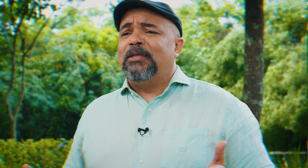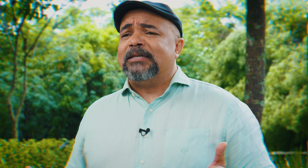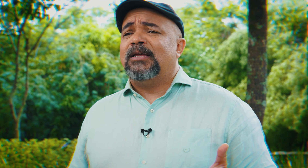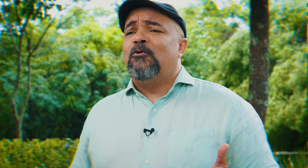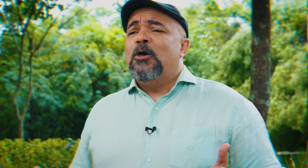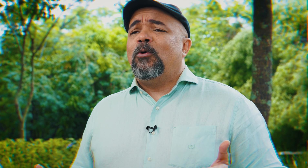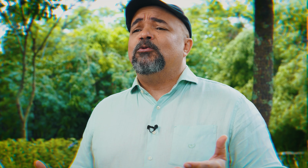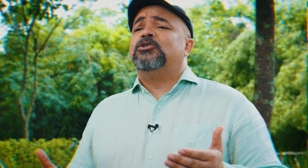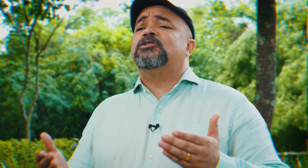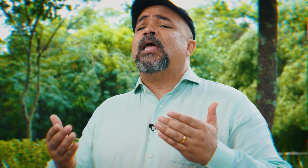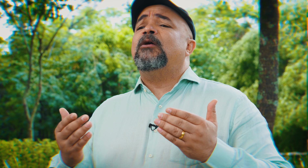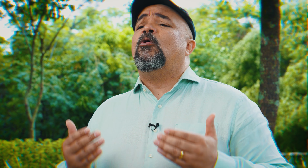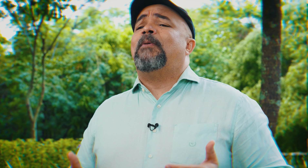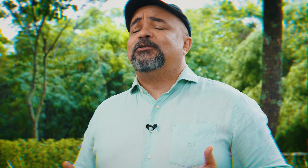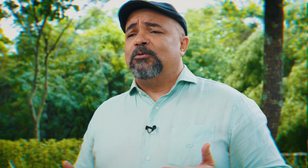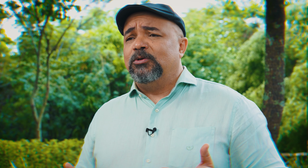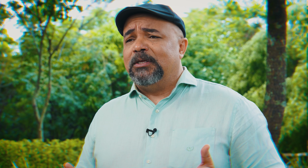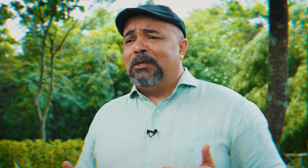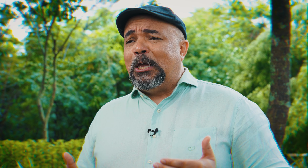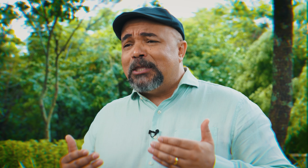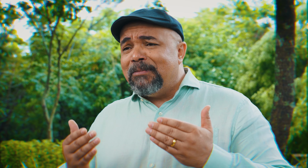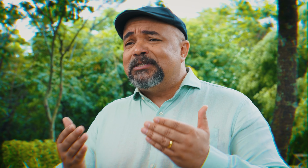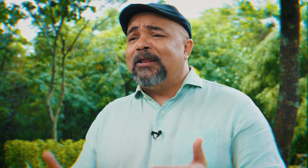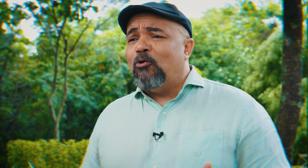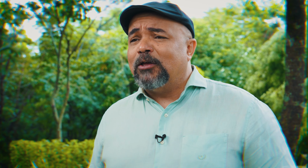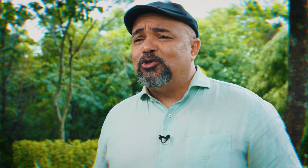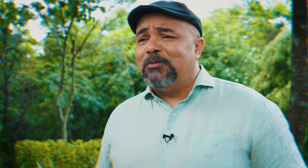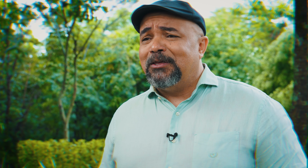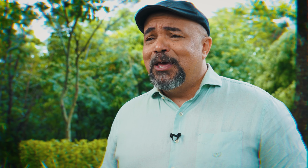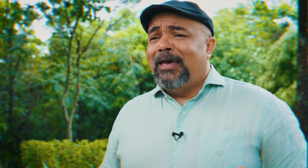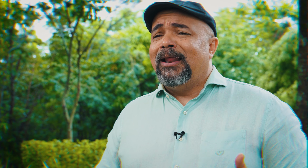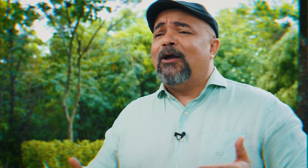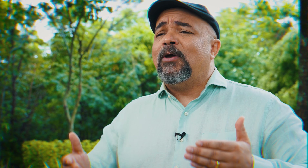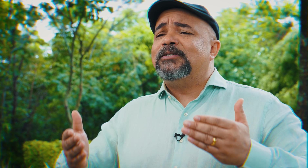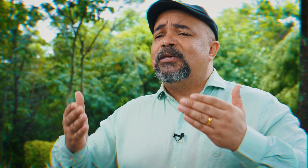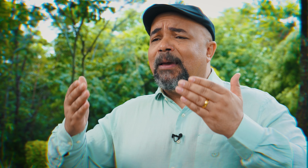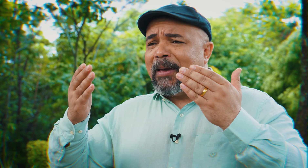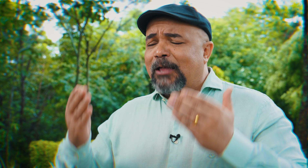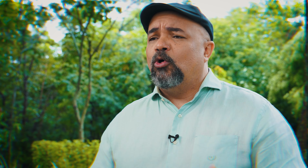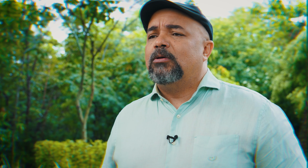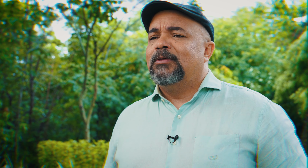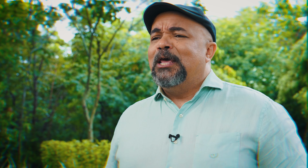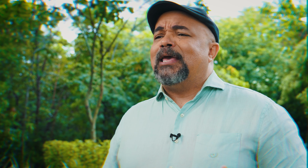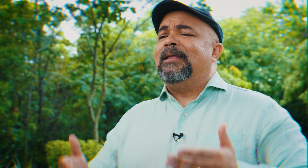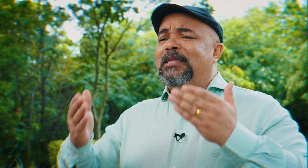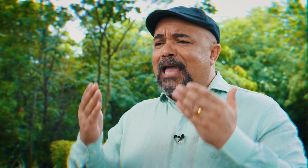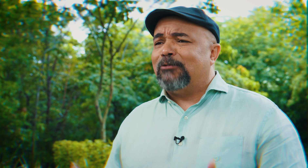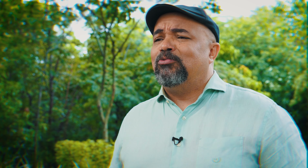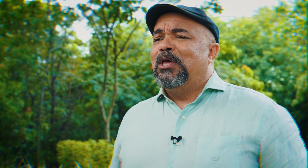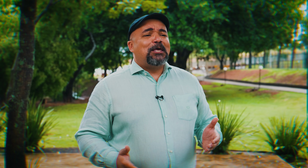sua limitação, quando diz, tem compaixão de mim, tem misericórdia de mim. Ele reconhece que é pecador,